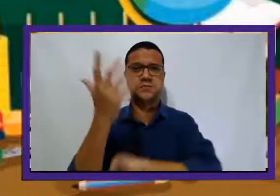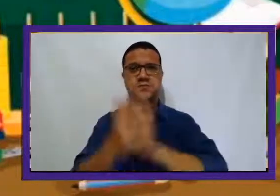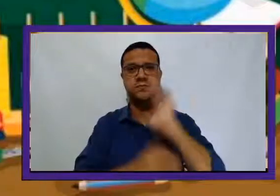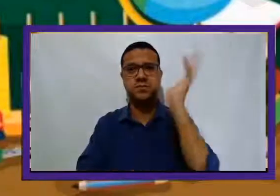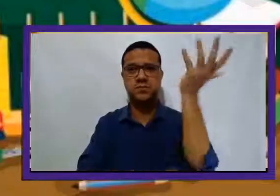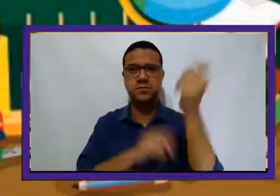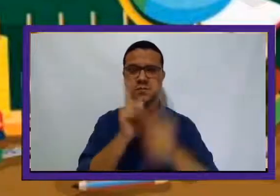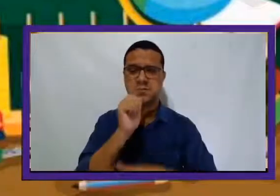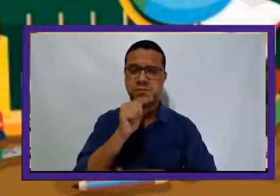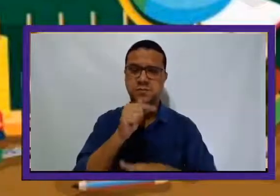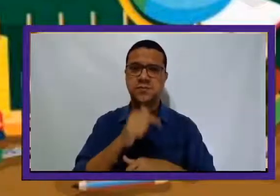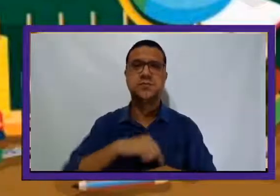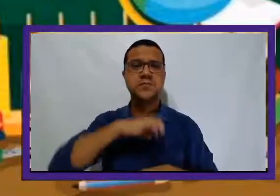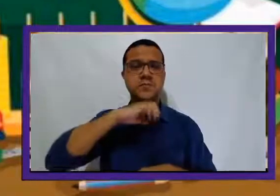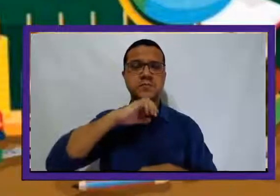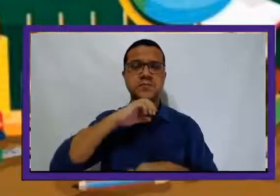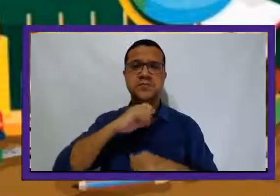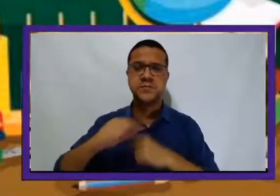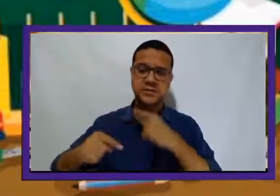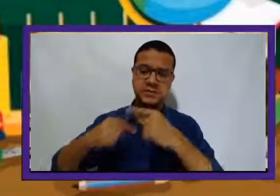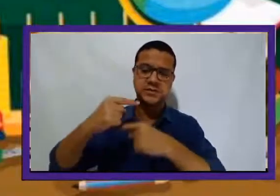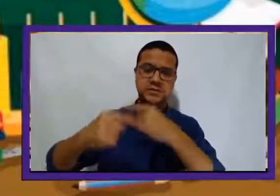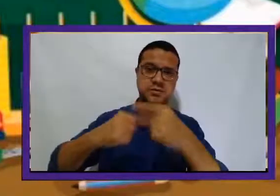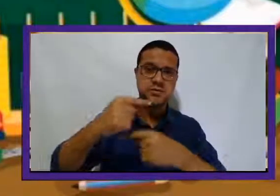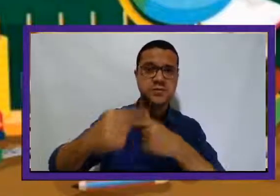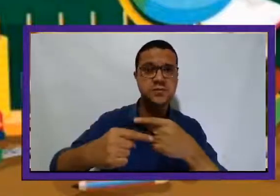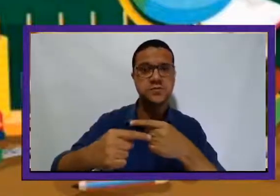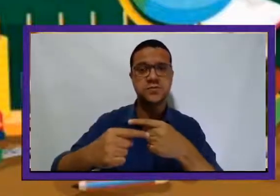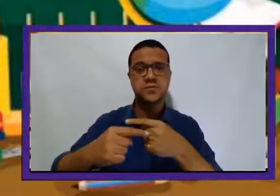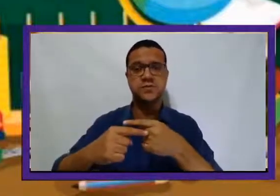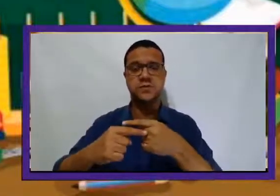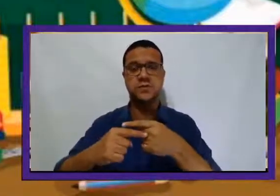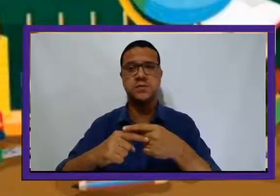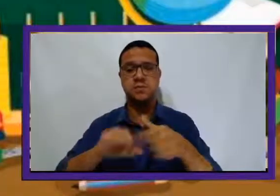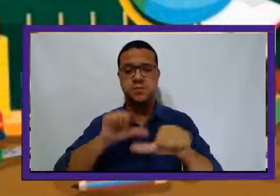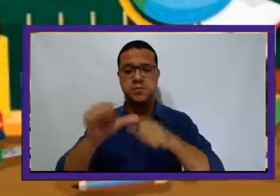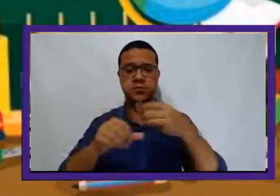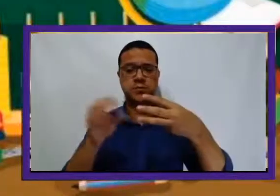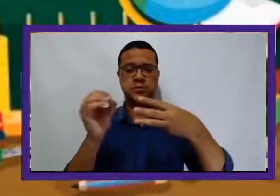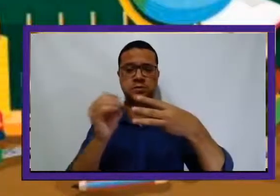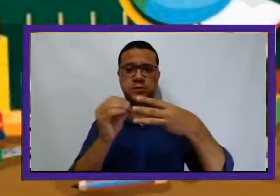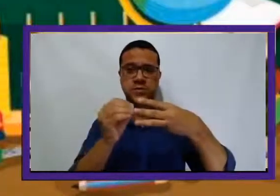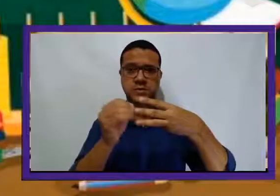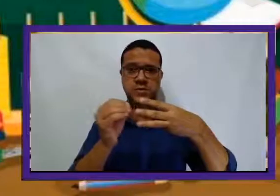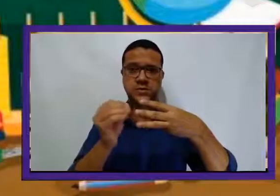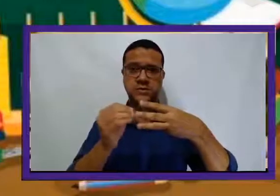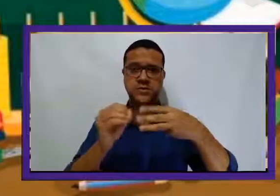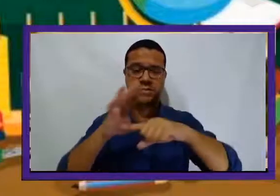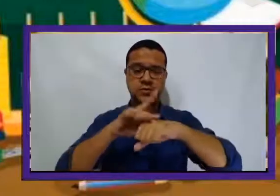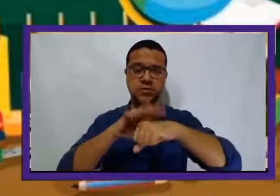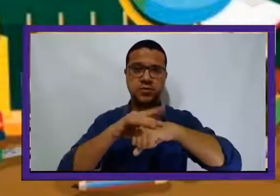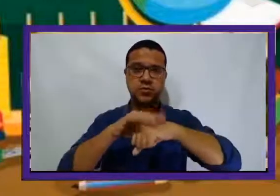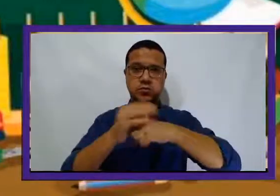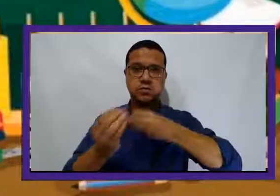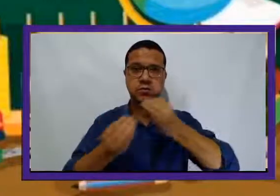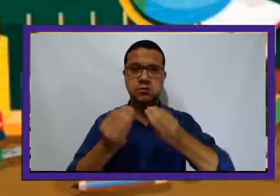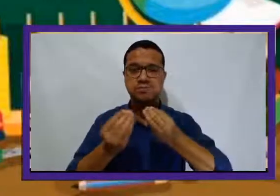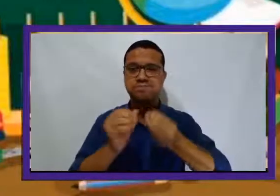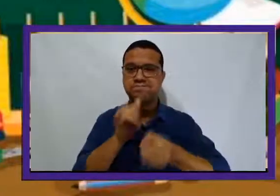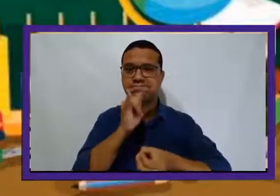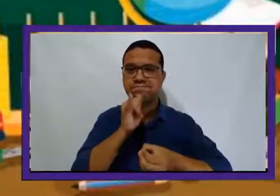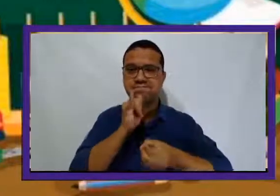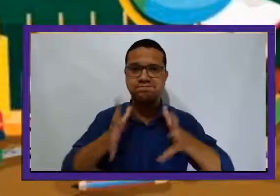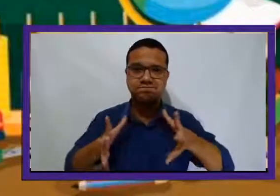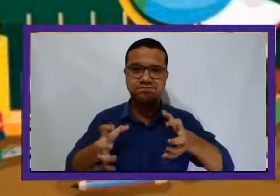inclusive É passado Para as outras gerações Com alterações celulares Que causam doenças Como por exemplo O